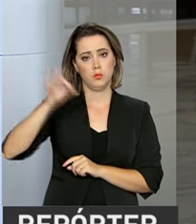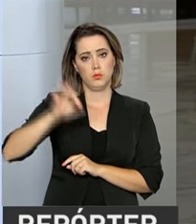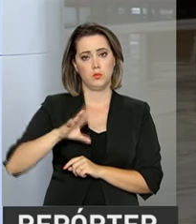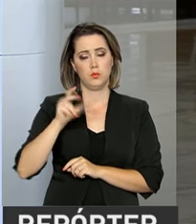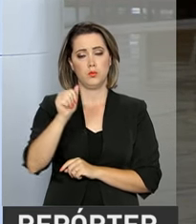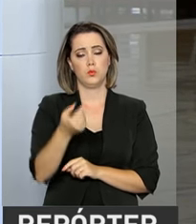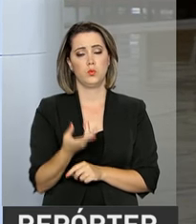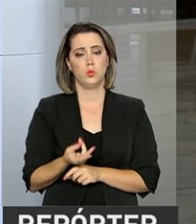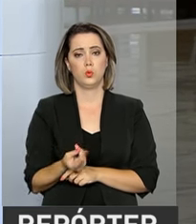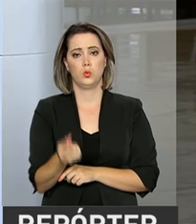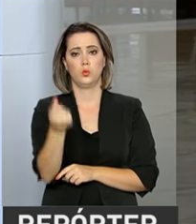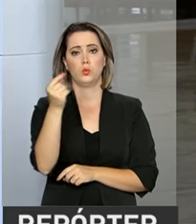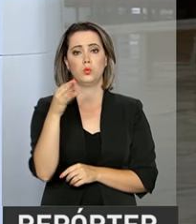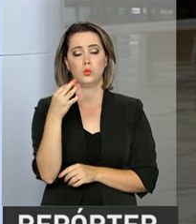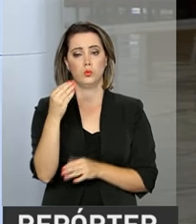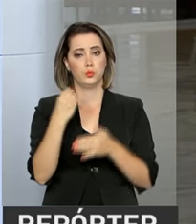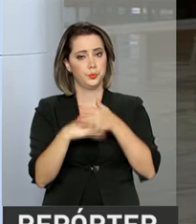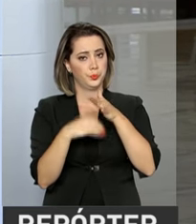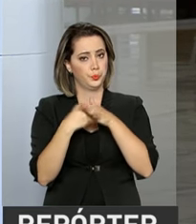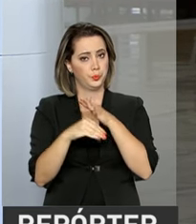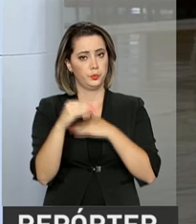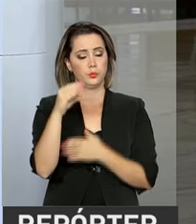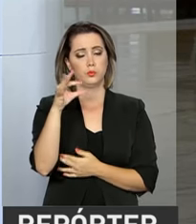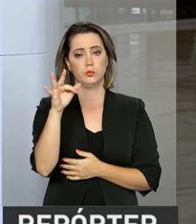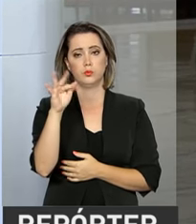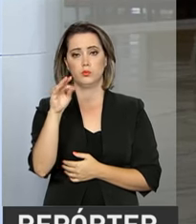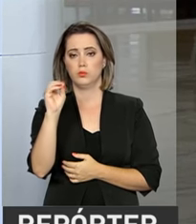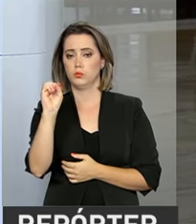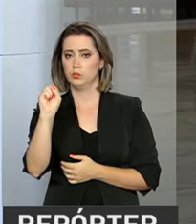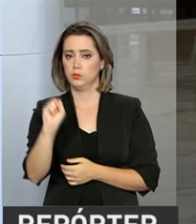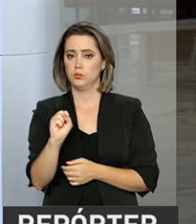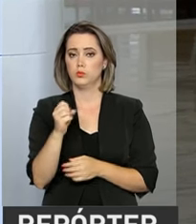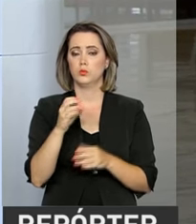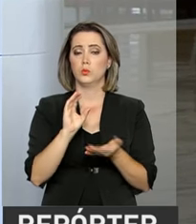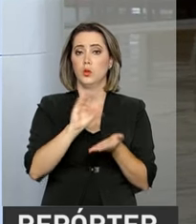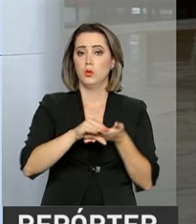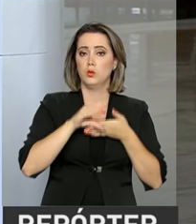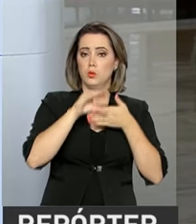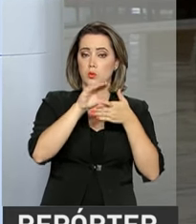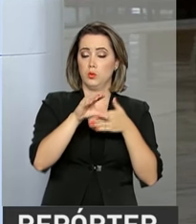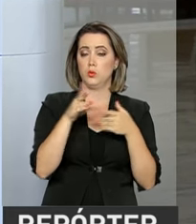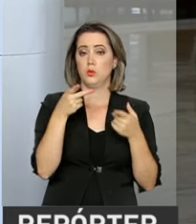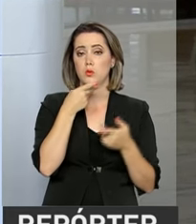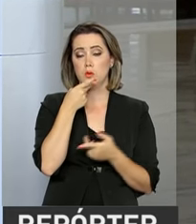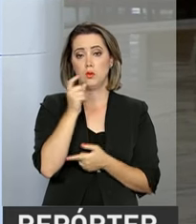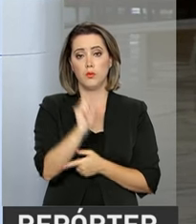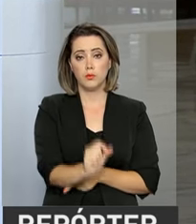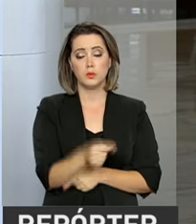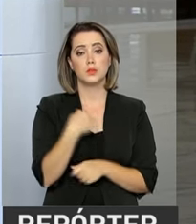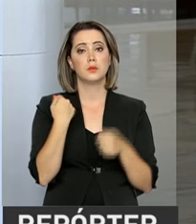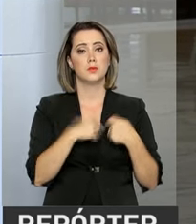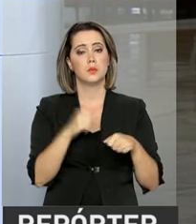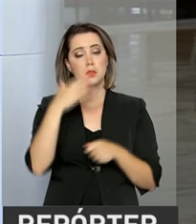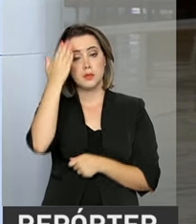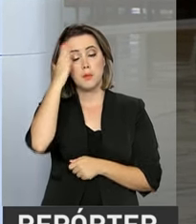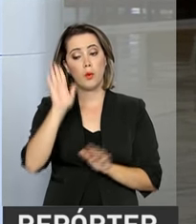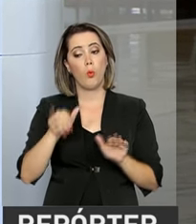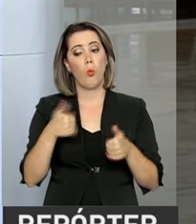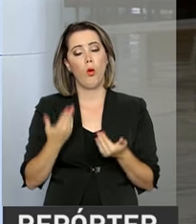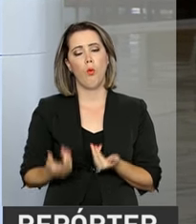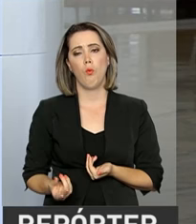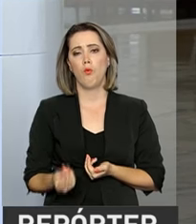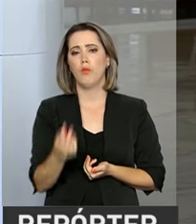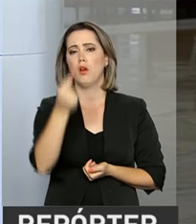conta do trabalhador. O Conselho Curador do FGTS informa que os financiamentos vão depender justamente desse saldo que